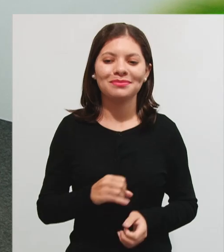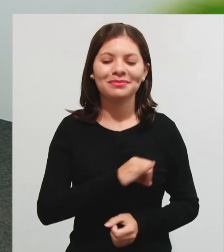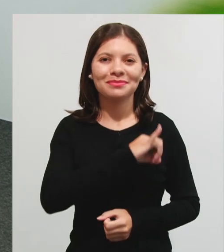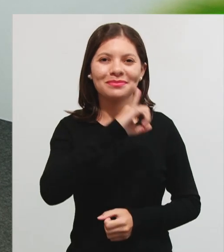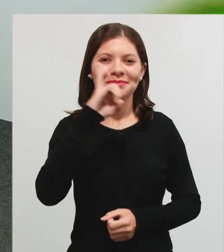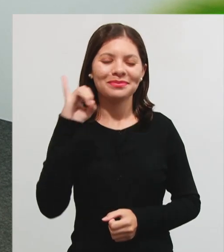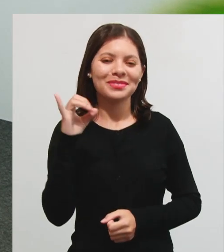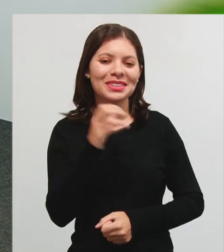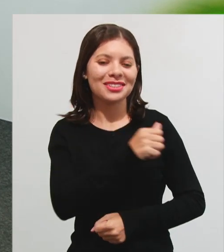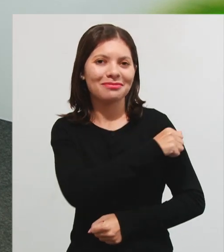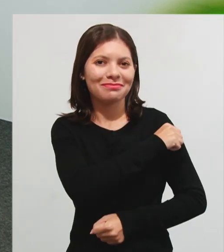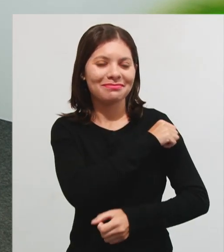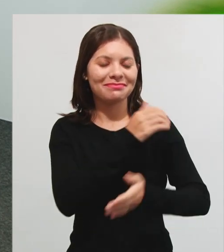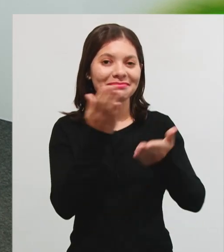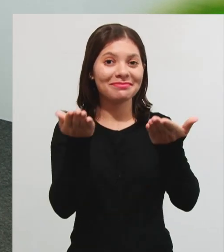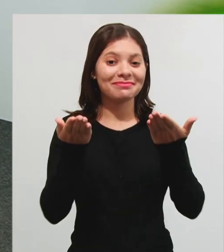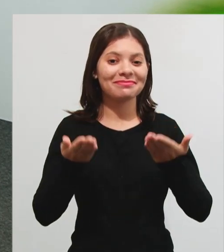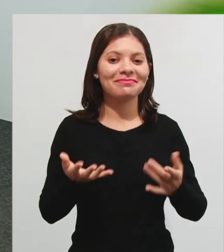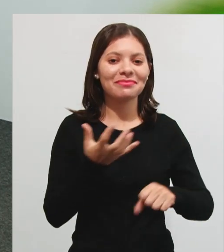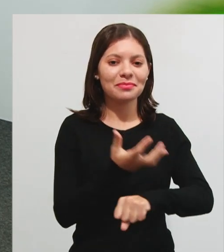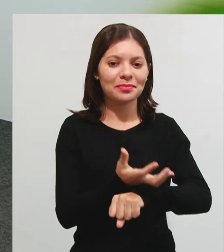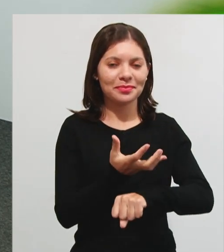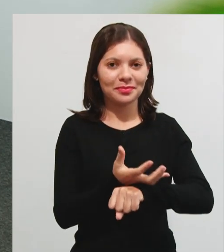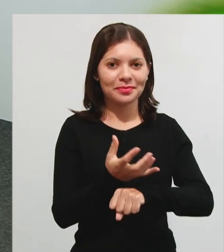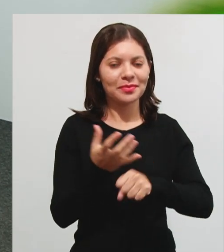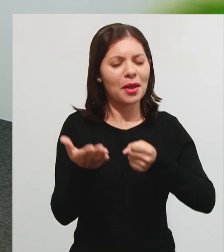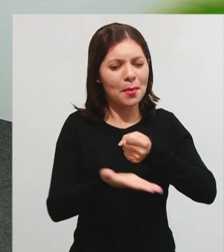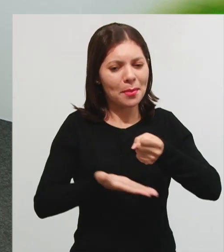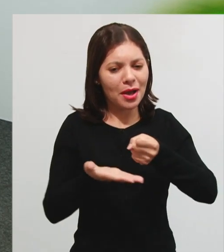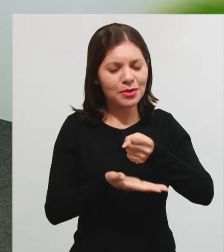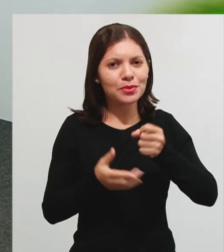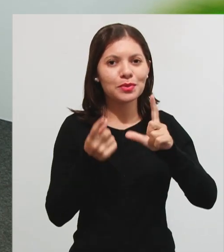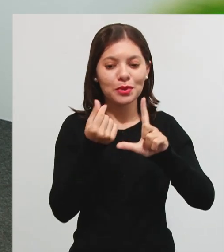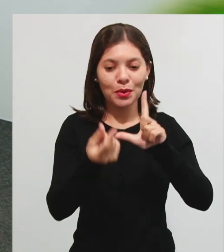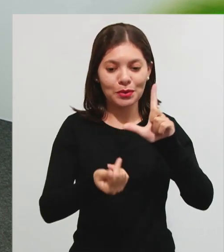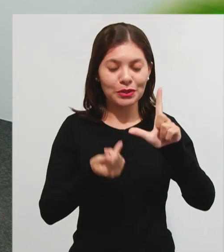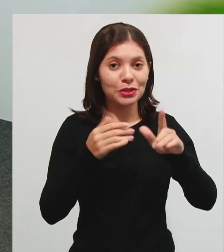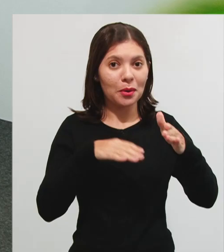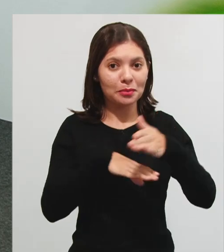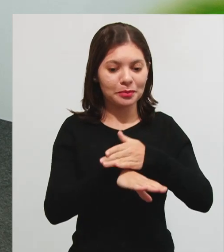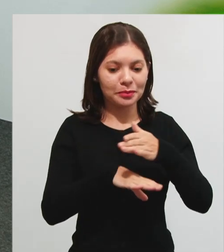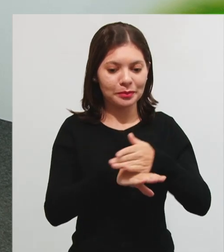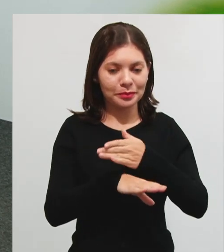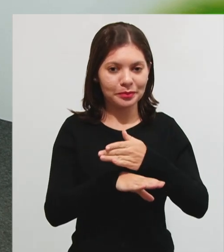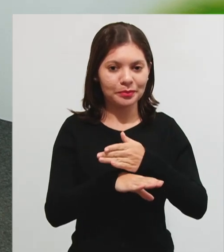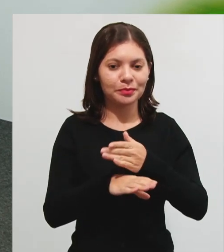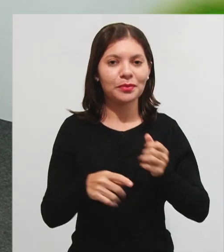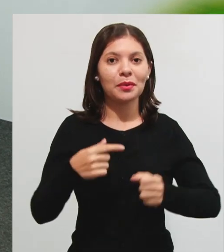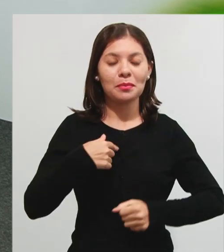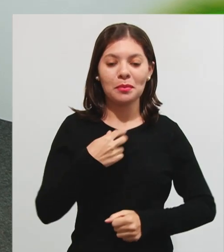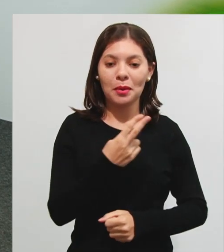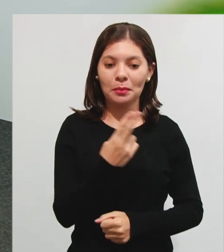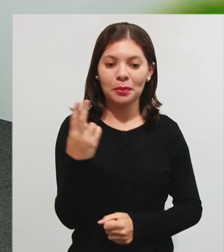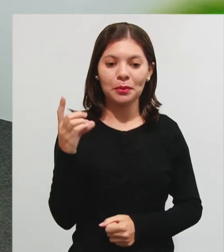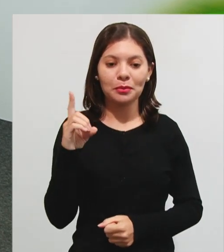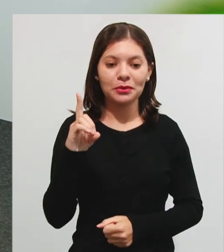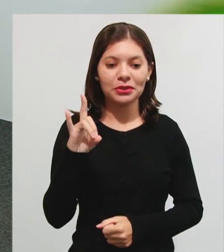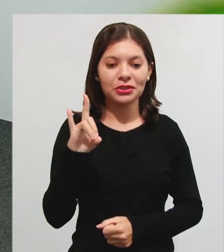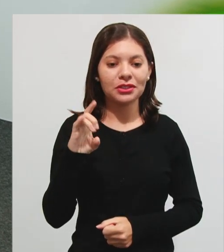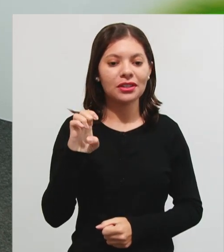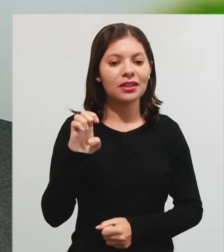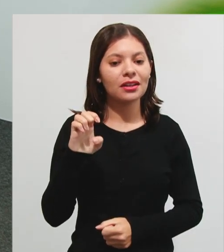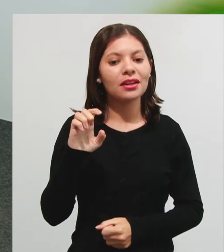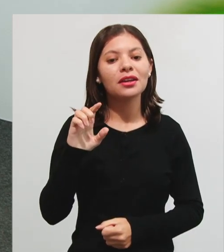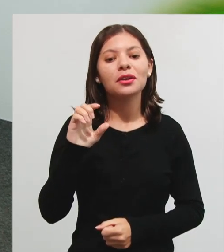Olá, querido estudante, seja bem-vindo à disciplina de Noções de Logística, Estoque e Produção. Eu me chamo Diego Alexandre Duarte e estarei